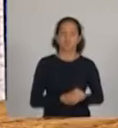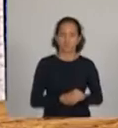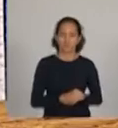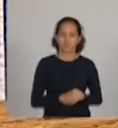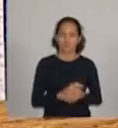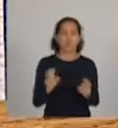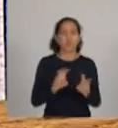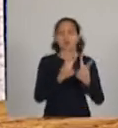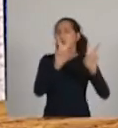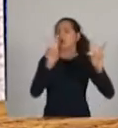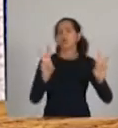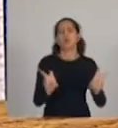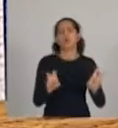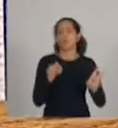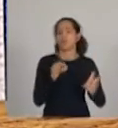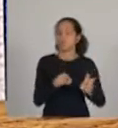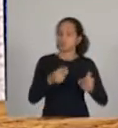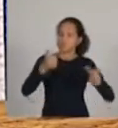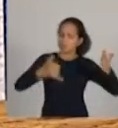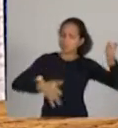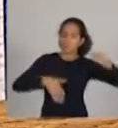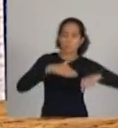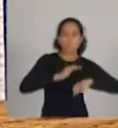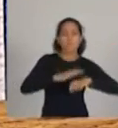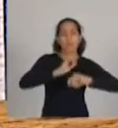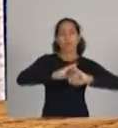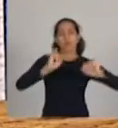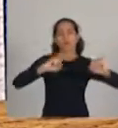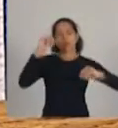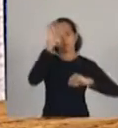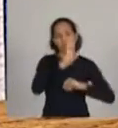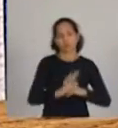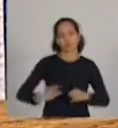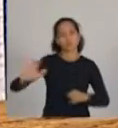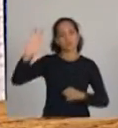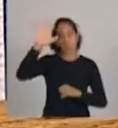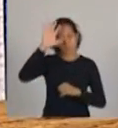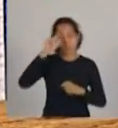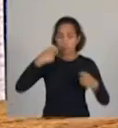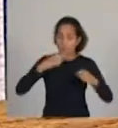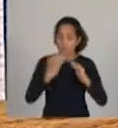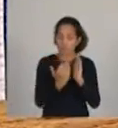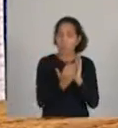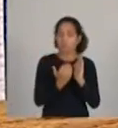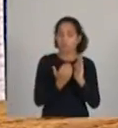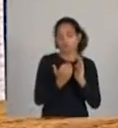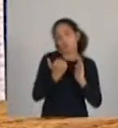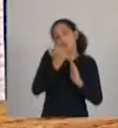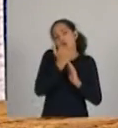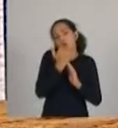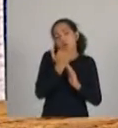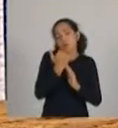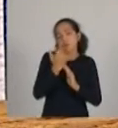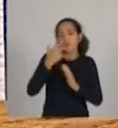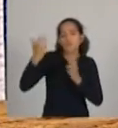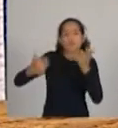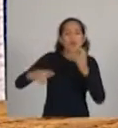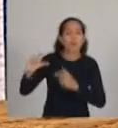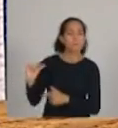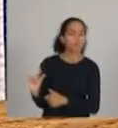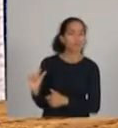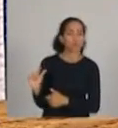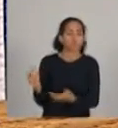que é um assunto que deveria se falar muito mais no Brasil do que nós falamos. Aliás, se fala muito pouco sobre